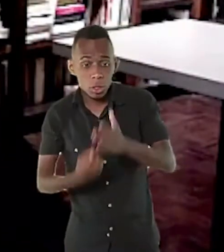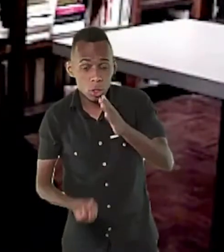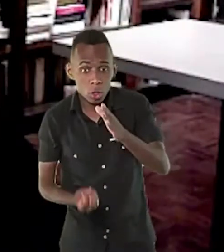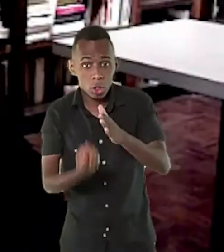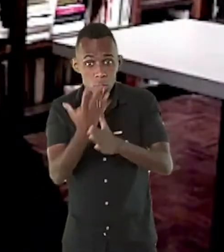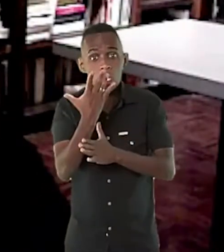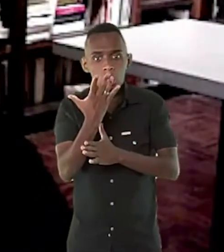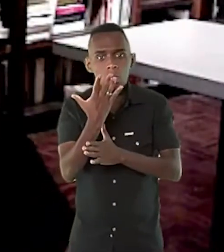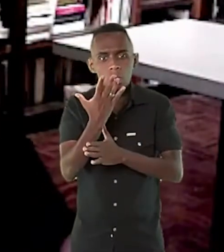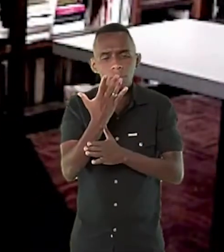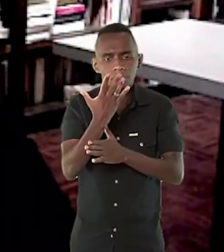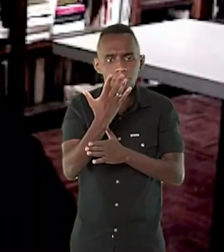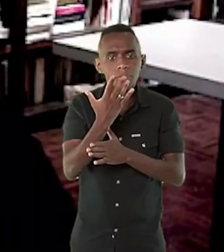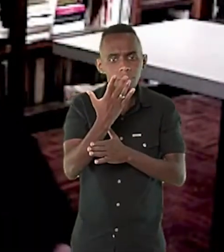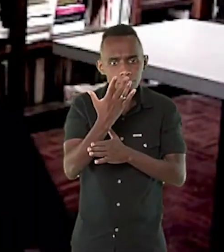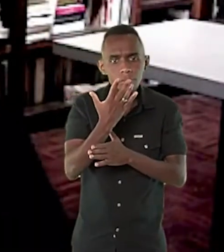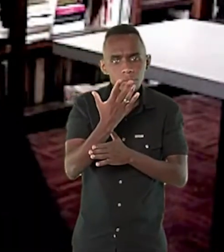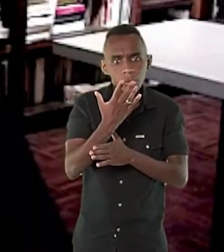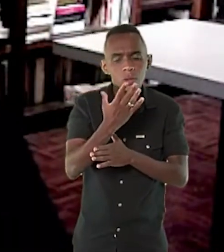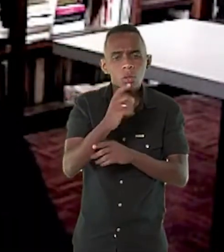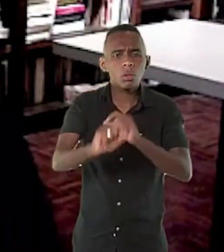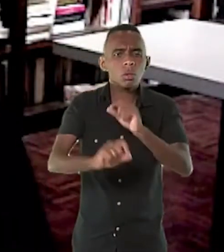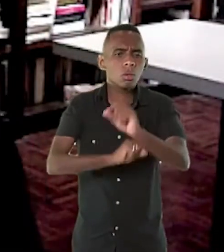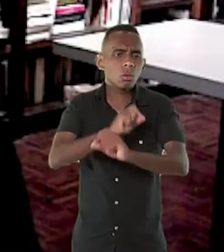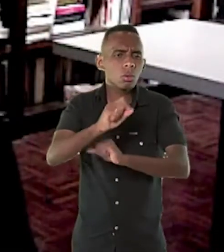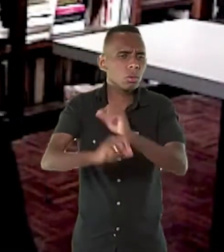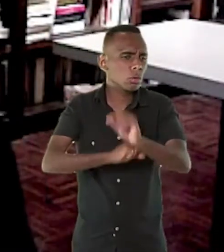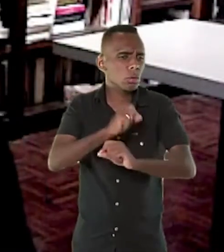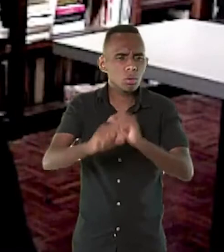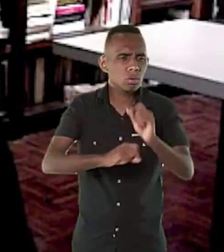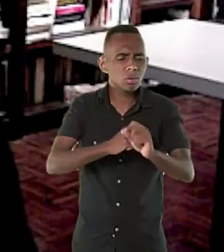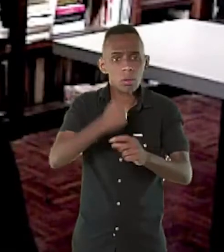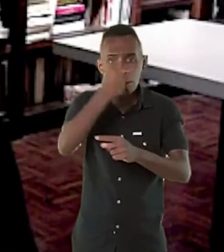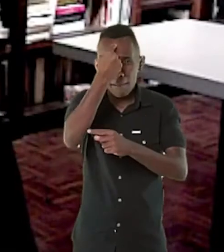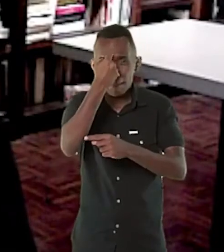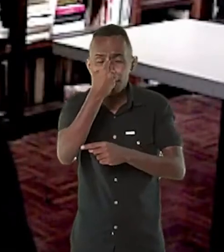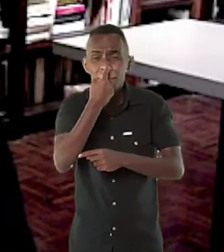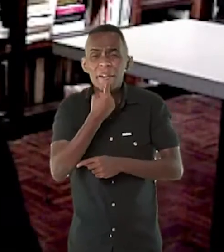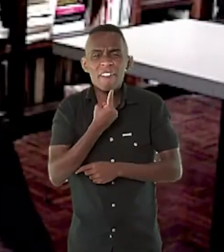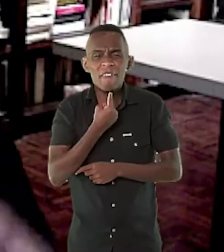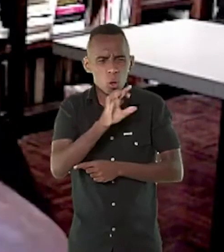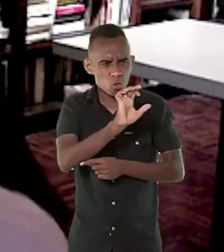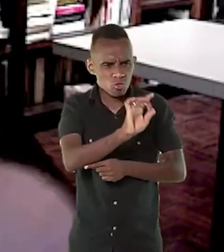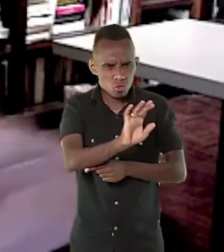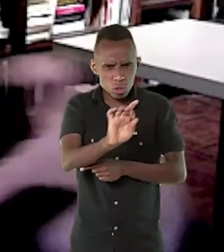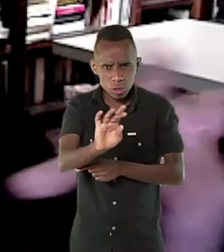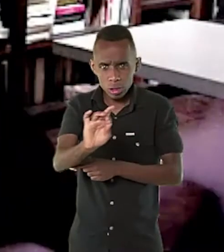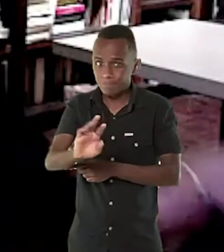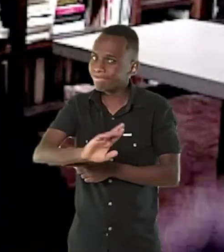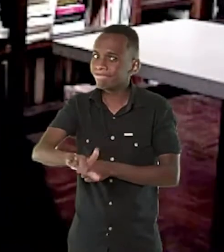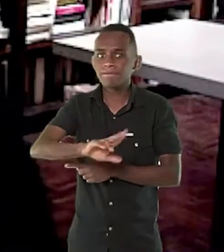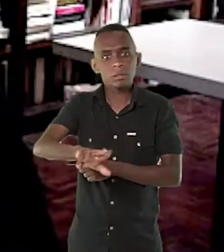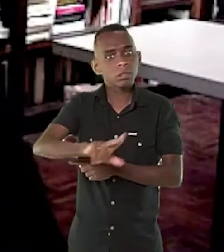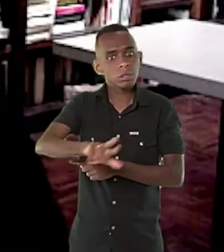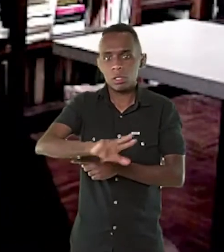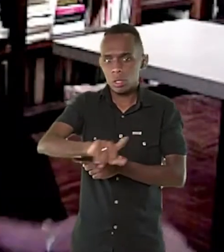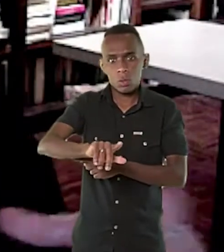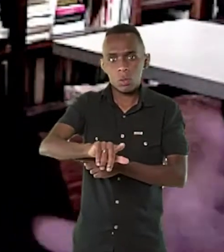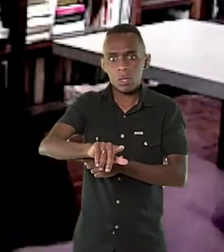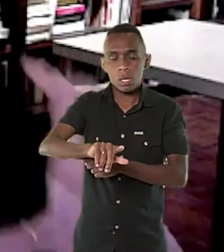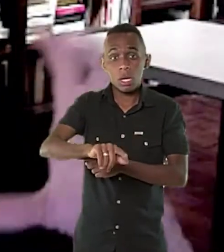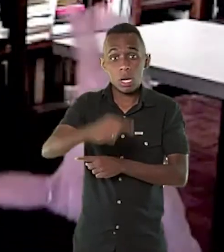vista maquínico, que não são perfis individuais. As pessoas têm que pouco